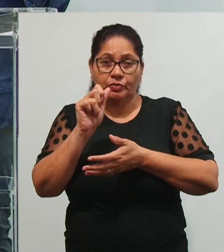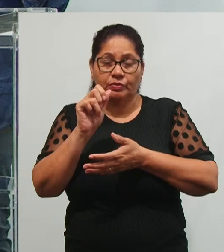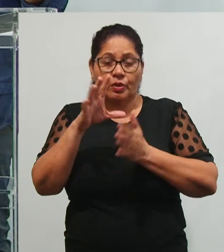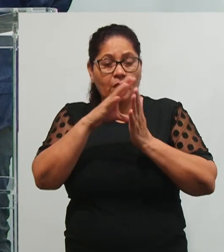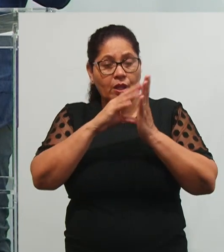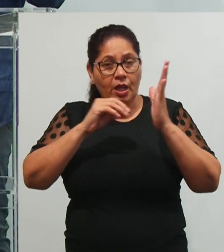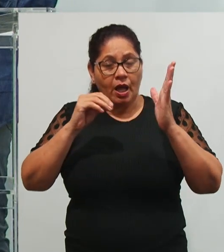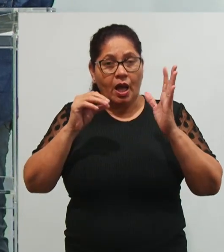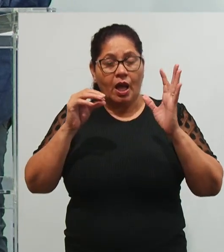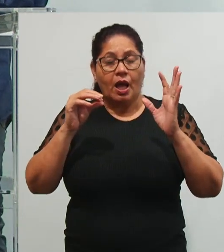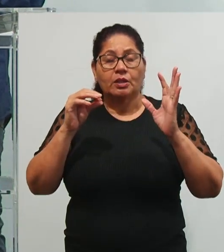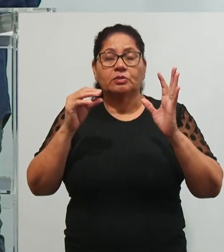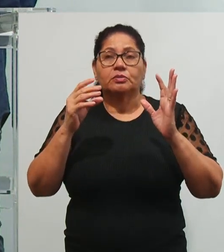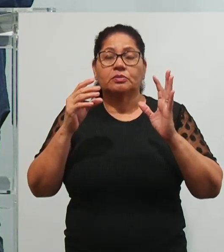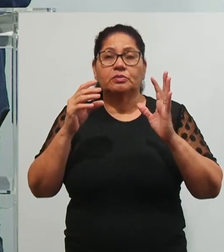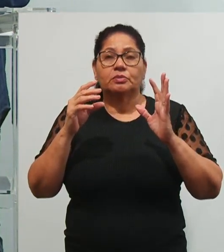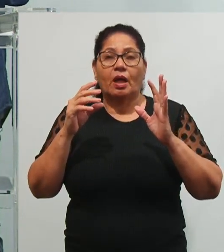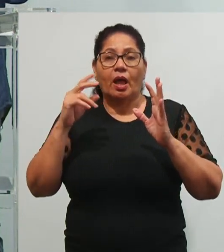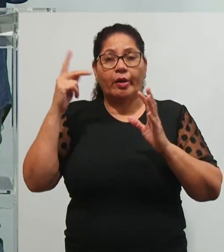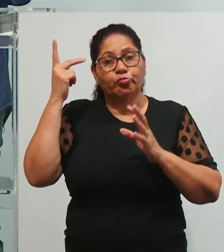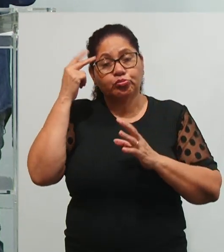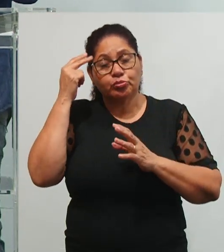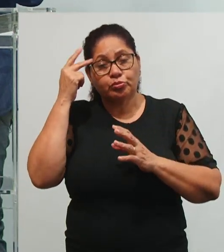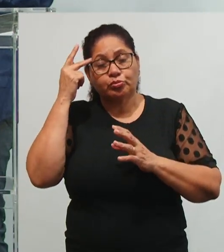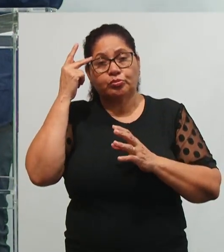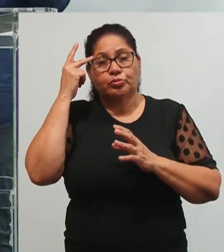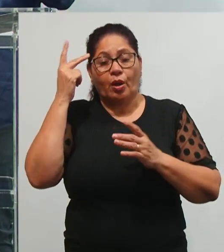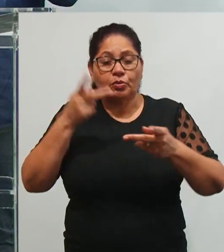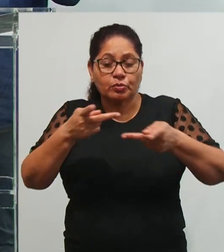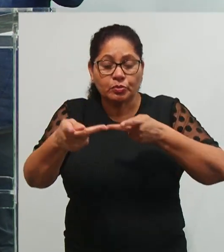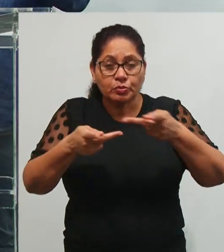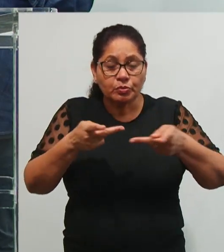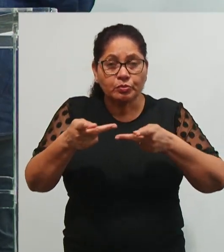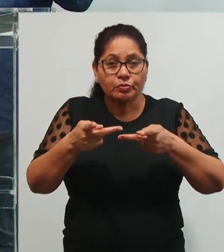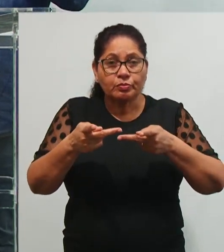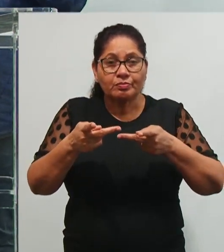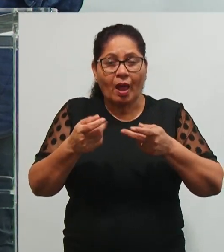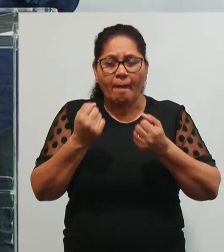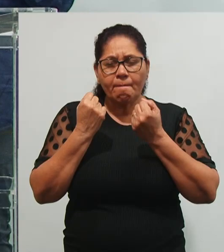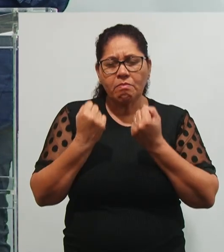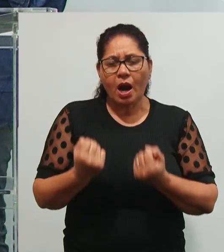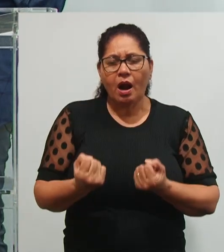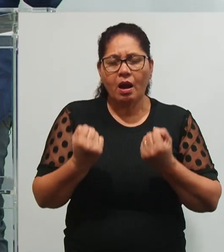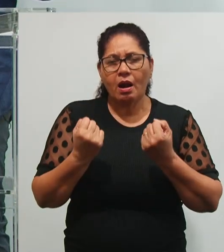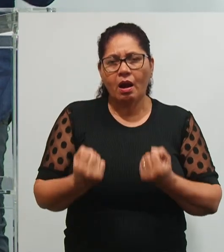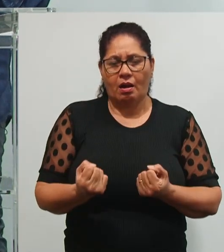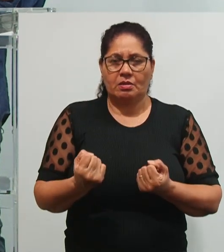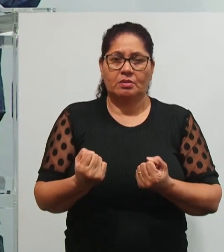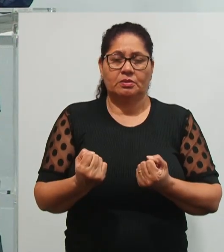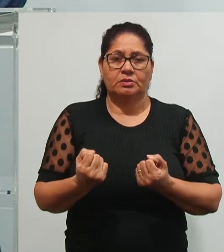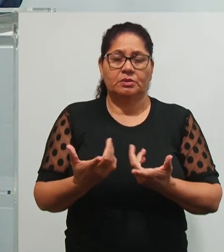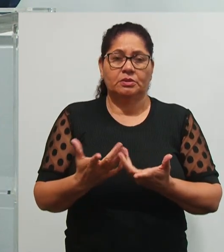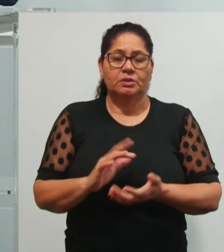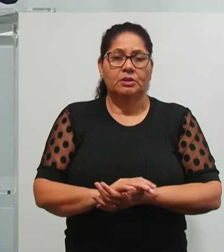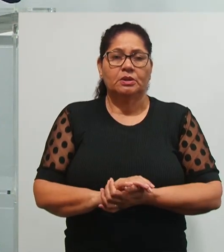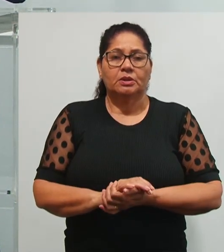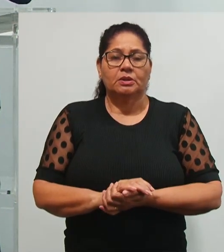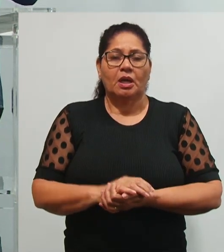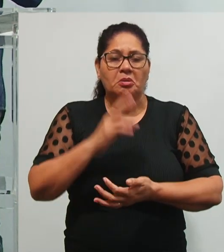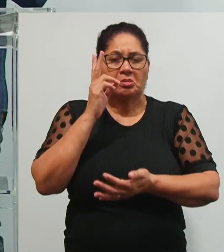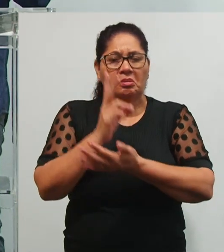abordagem tradicional, né, aos projetos que a gente chama de projetos mais pesados, né, aqueles